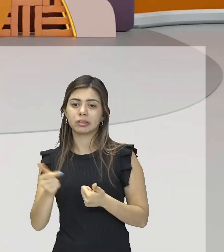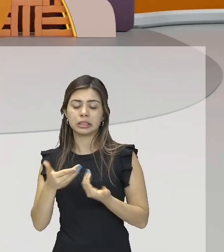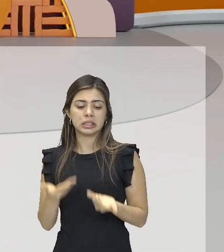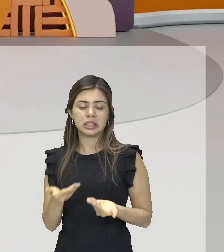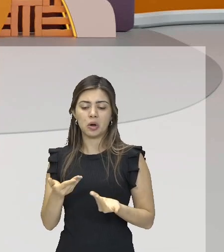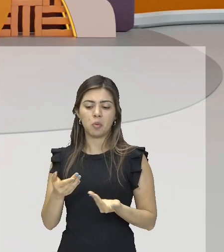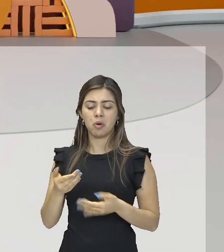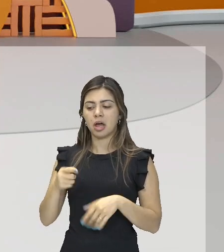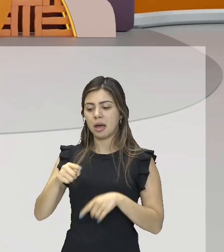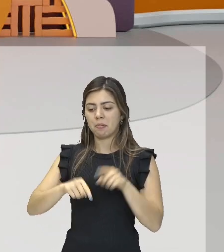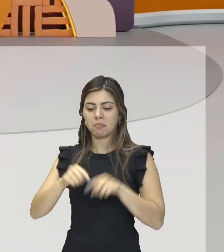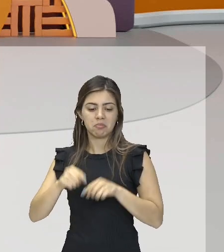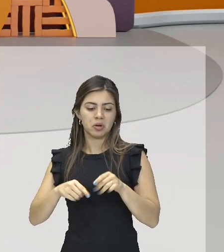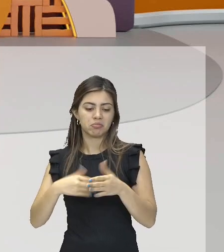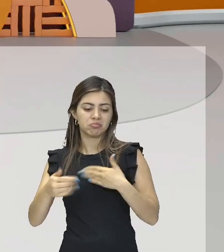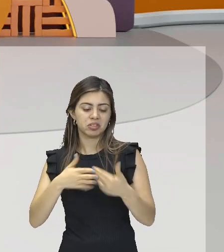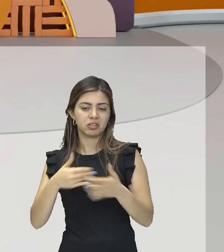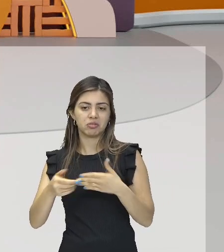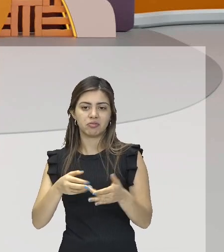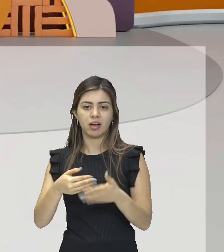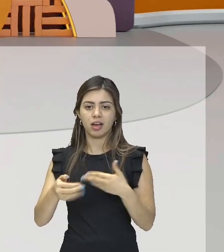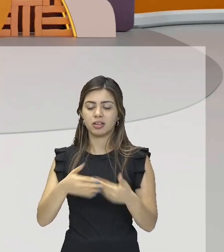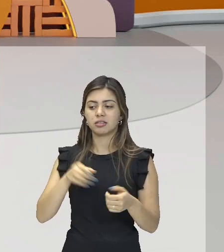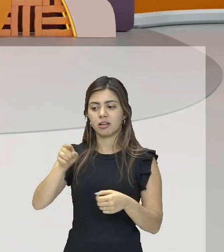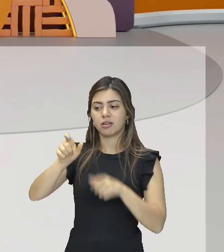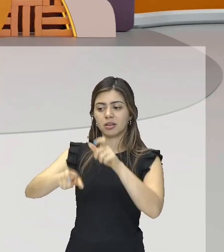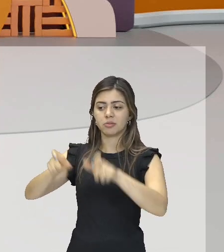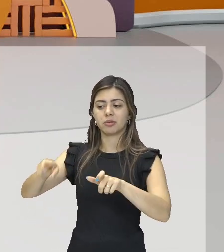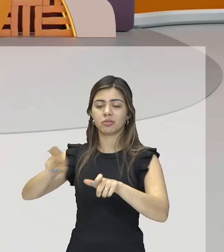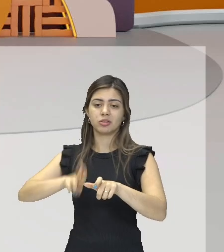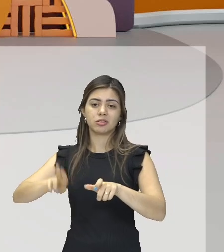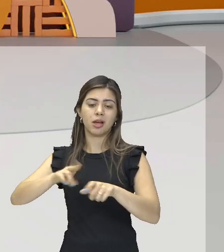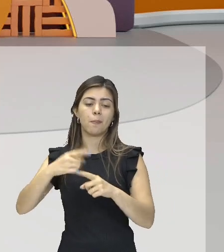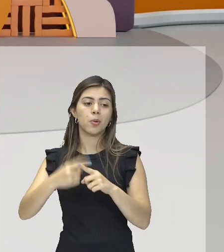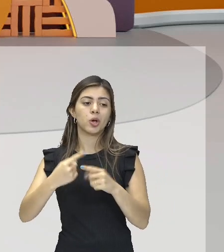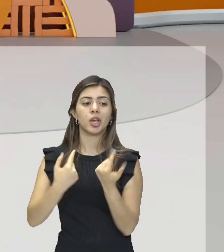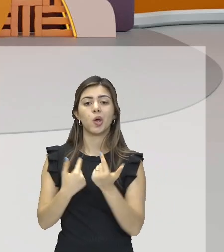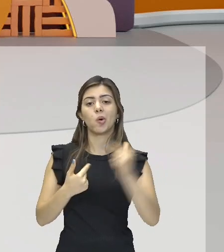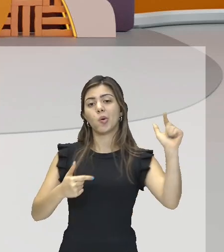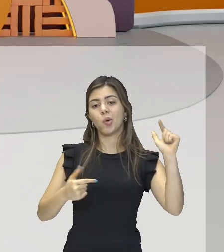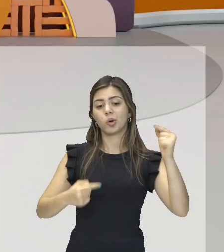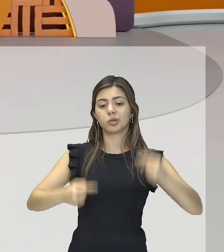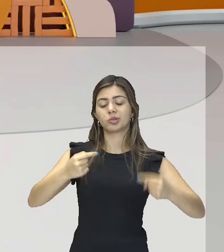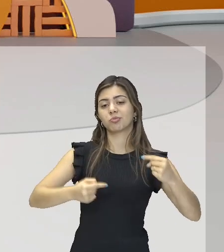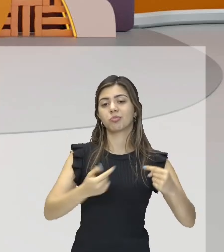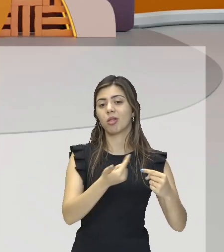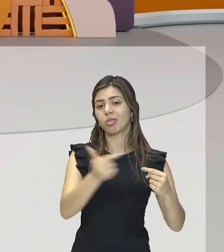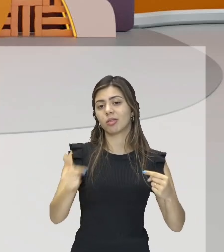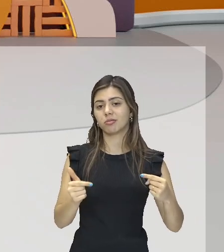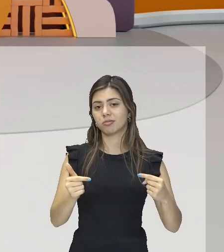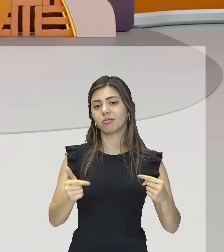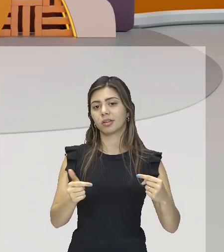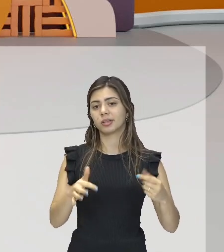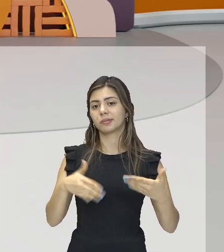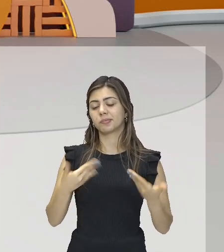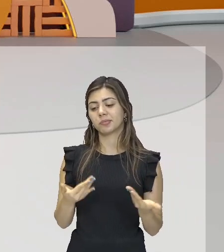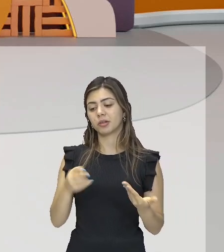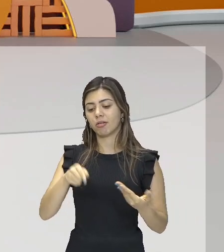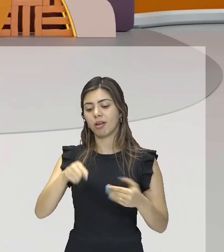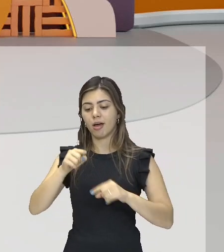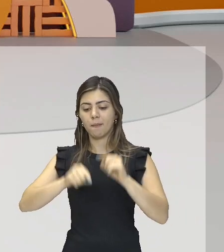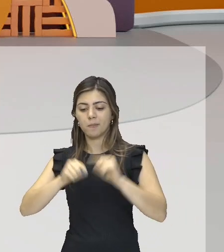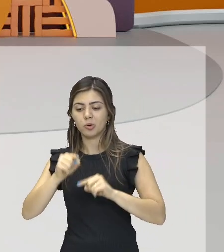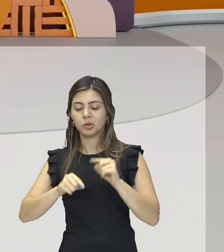naquele momento, ele vai ser utilizado porque não tem outro produto para competir comigo. Isso vai fazer com que a qualidade